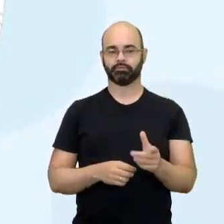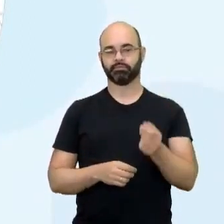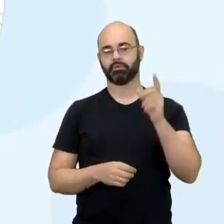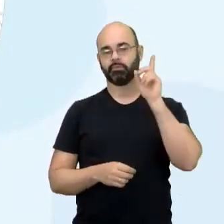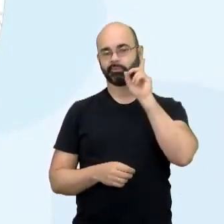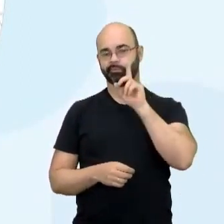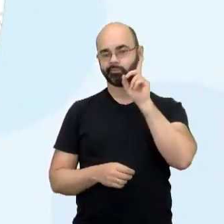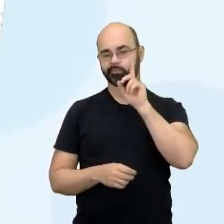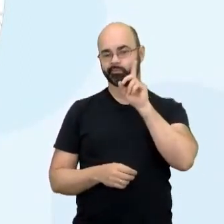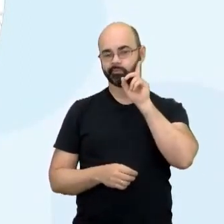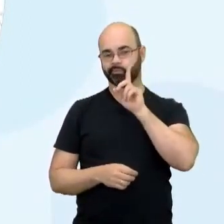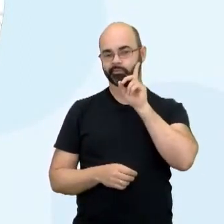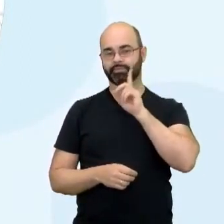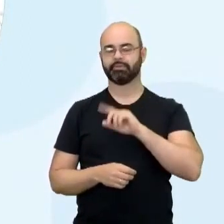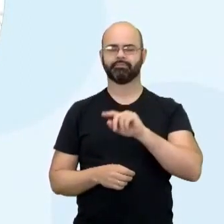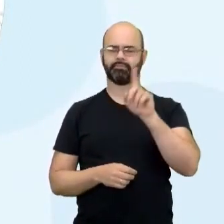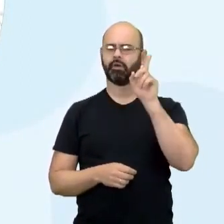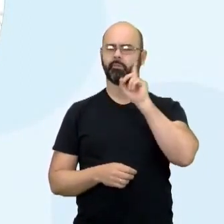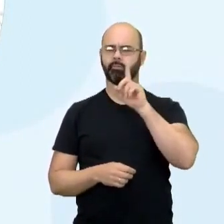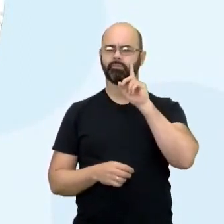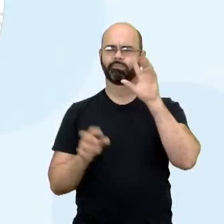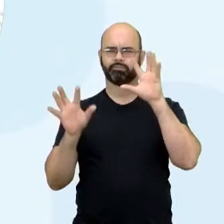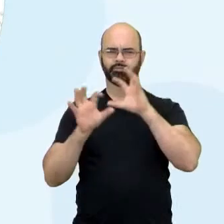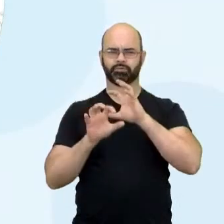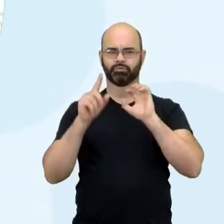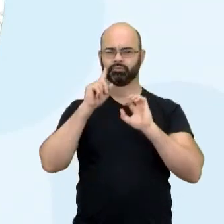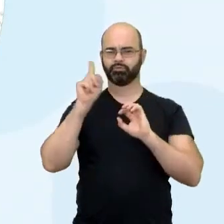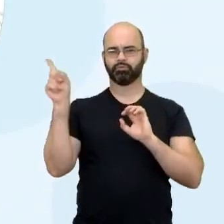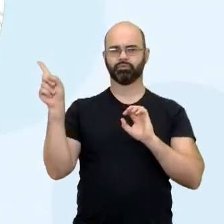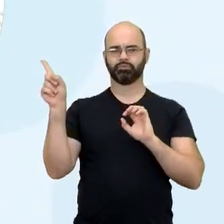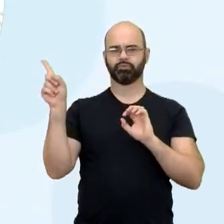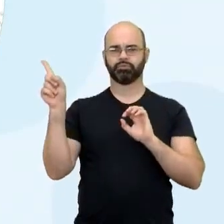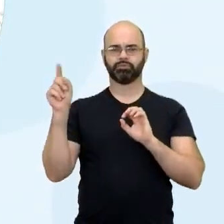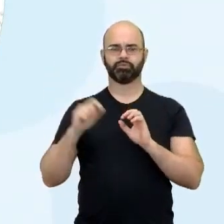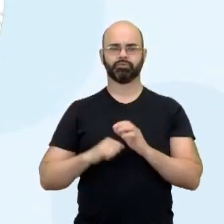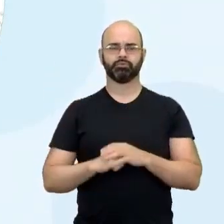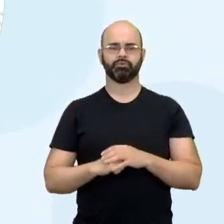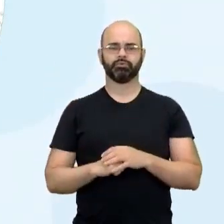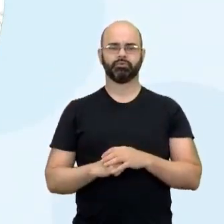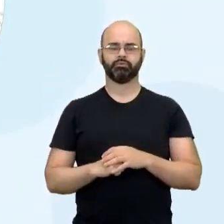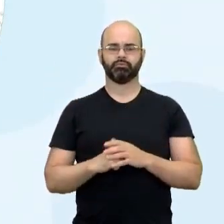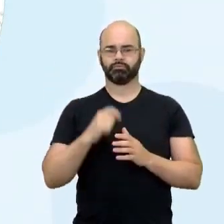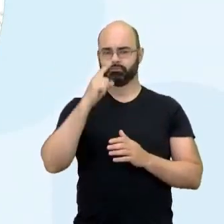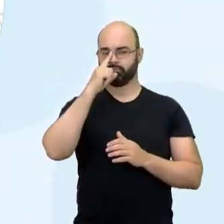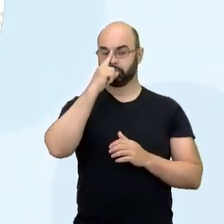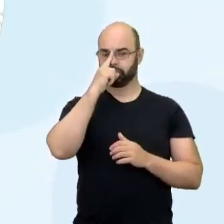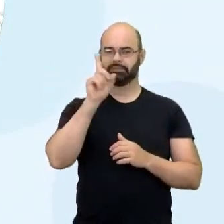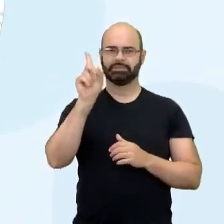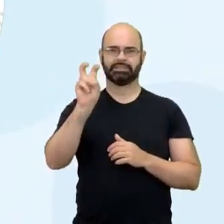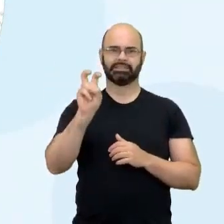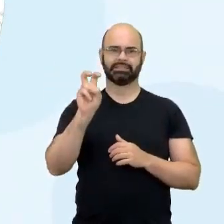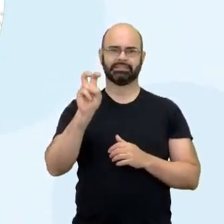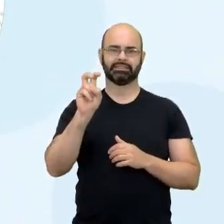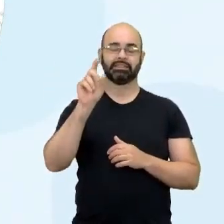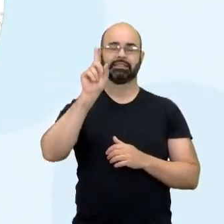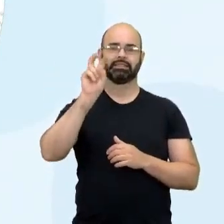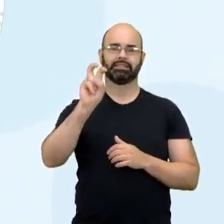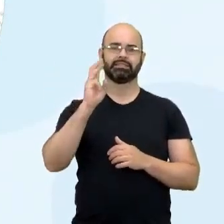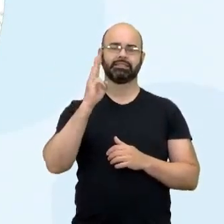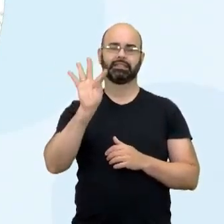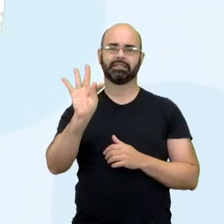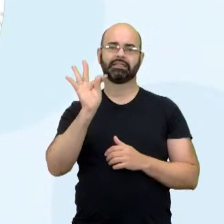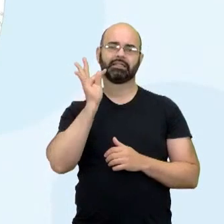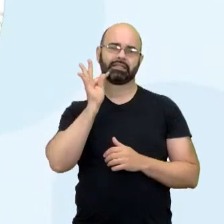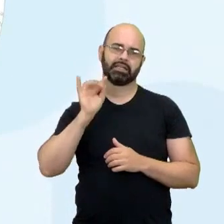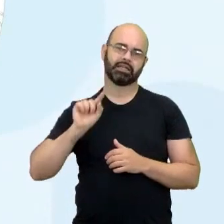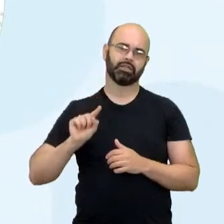Tá lá os Estados Unidos, bem escuro, né? Tem lá o seu PIB em torno de 15 trilhões de dólares, por isso que é a resposta aí, né?